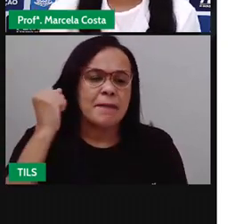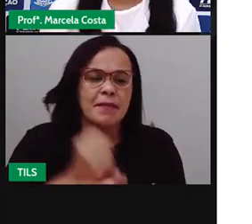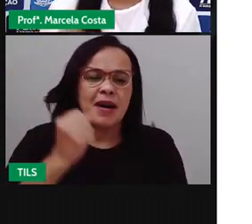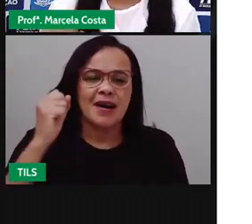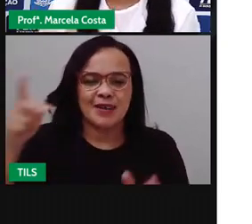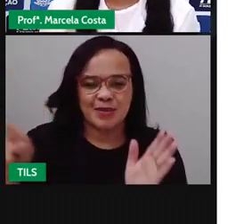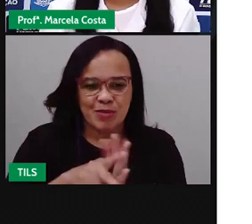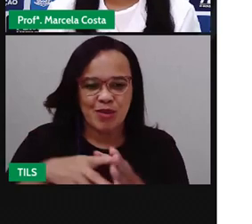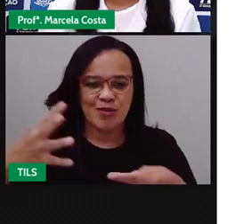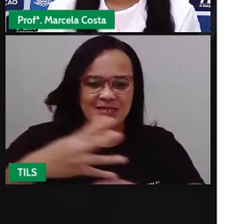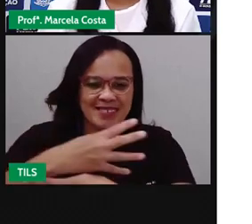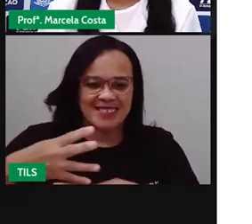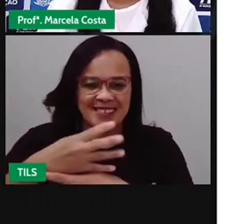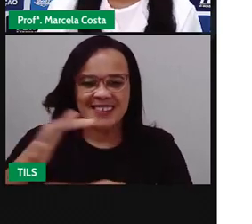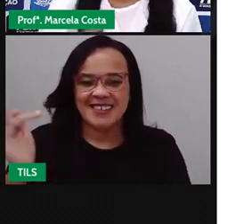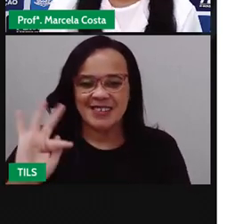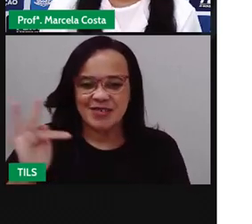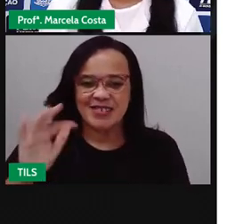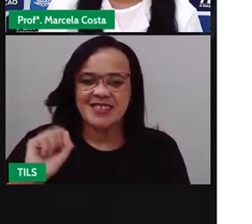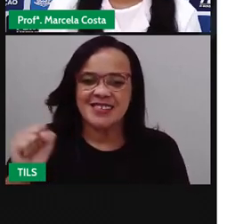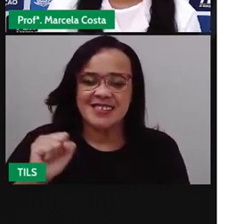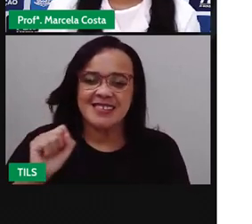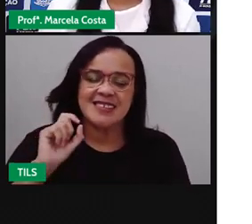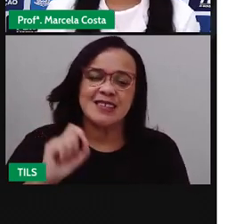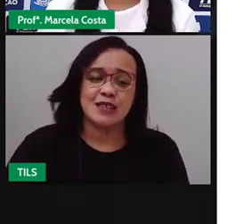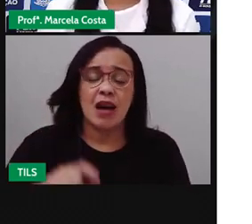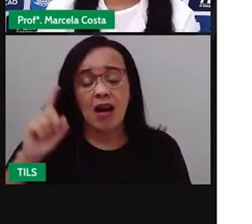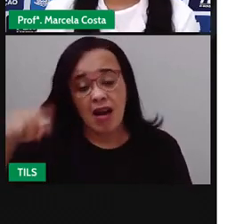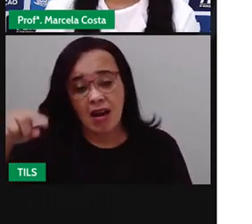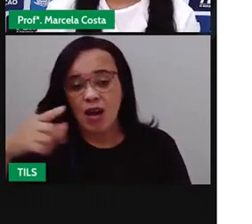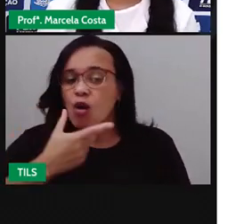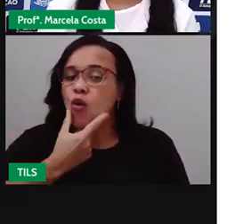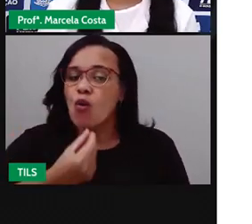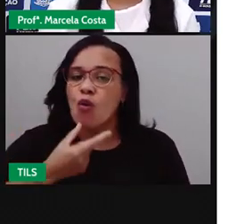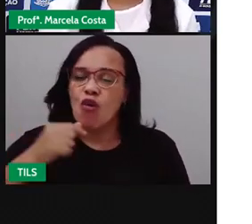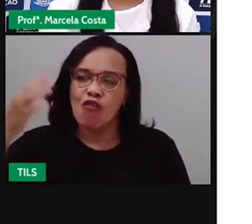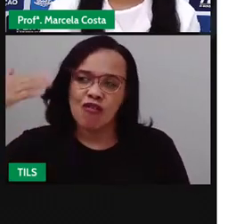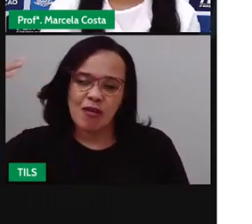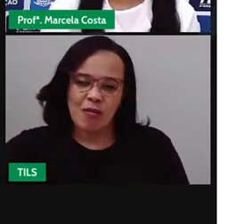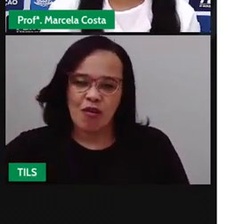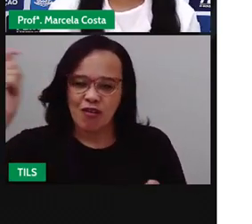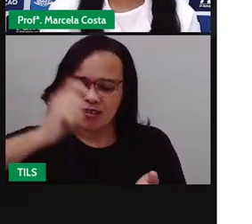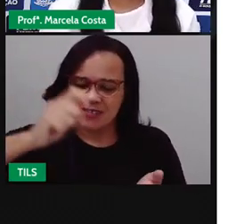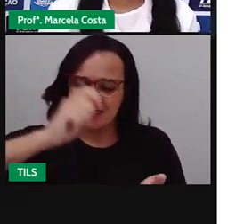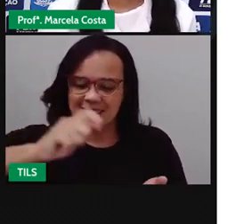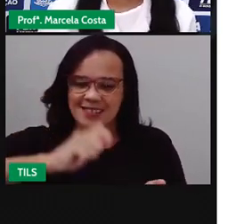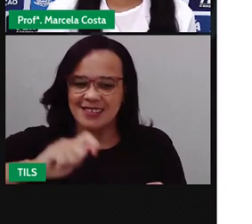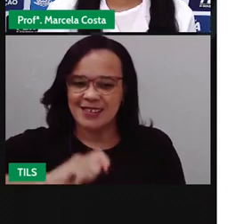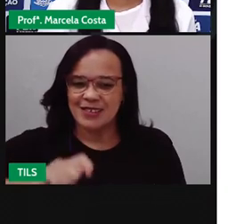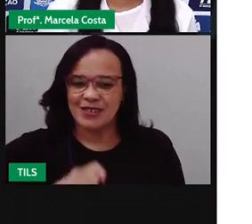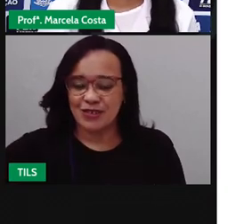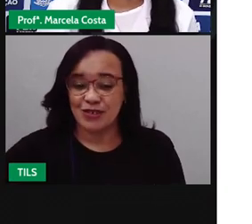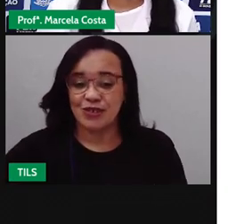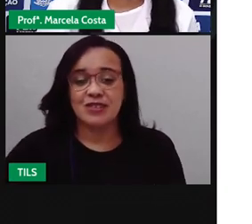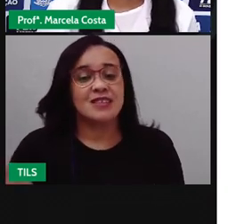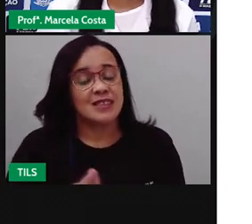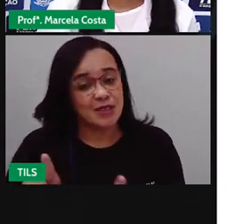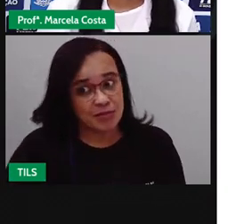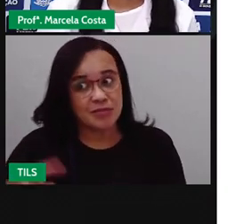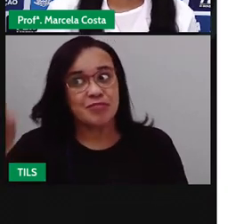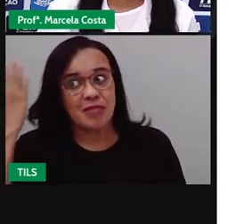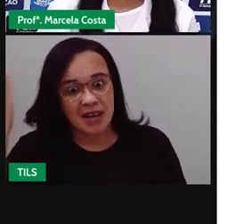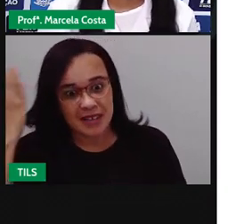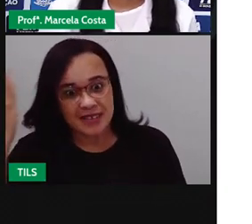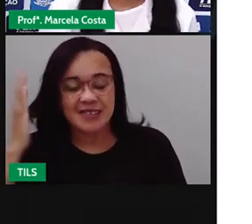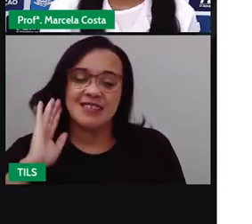um escritor famoso e também já foi um político aqui na nossa região.